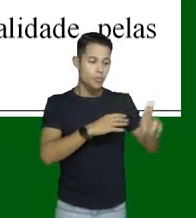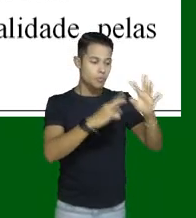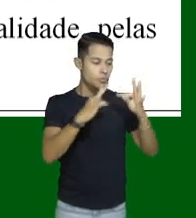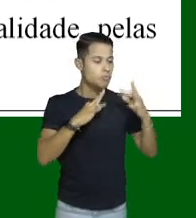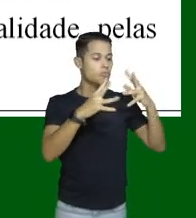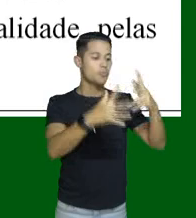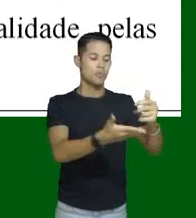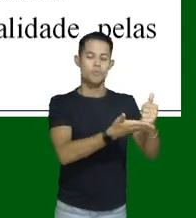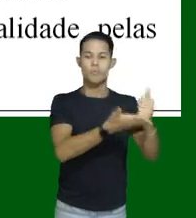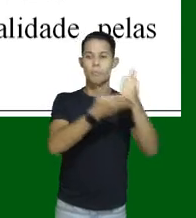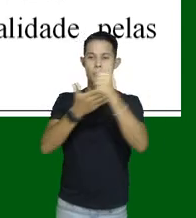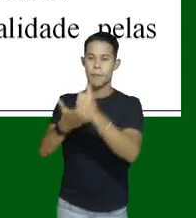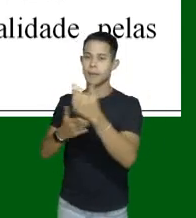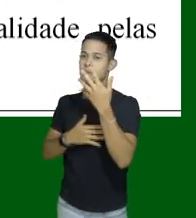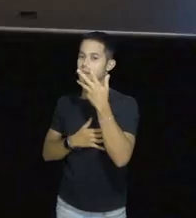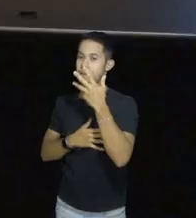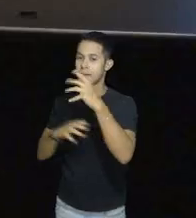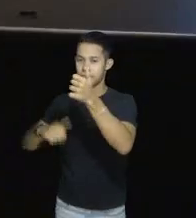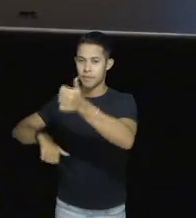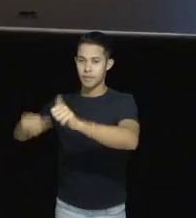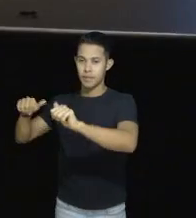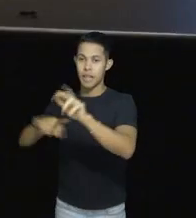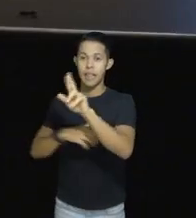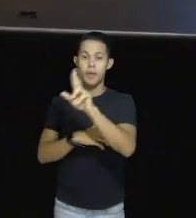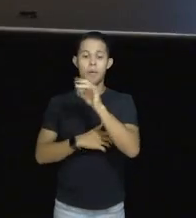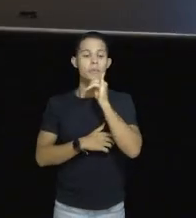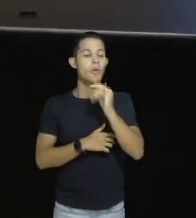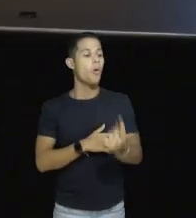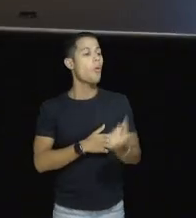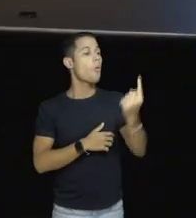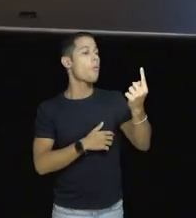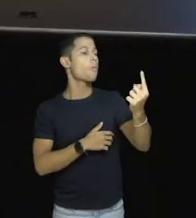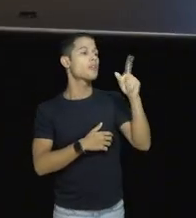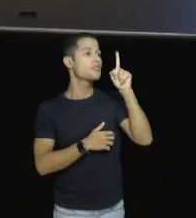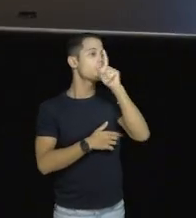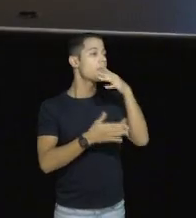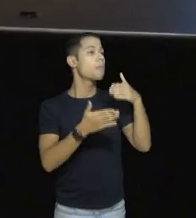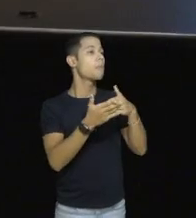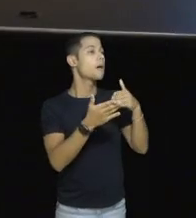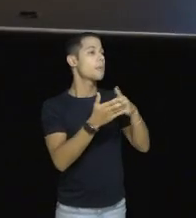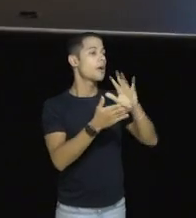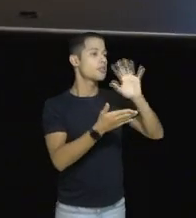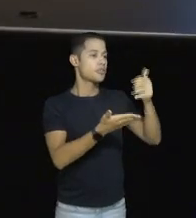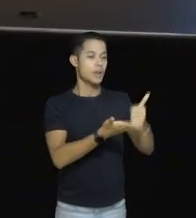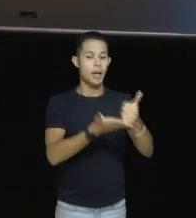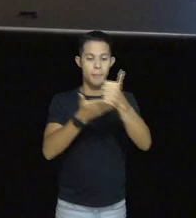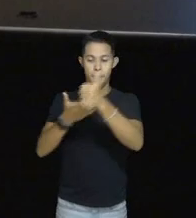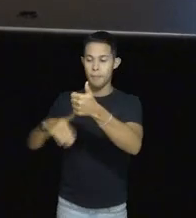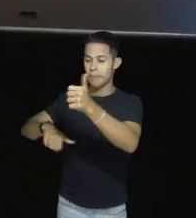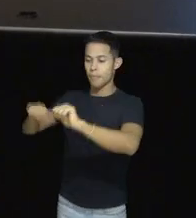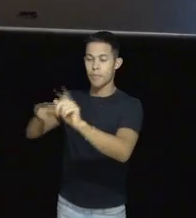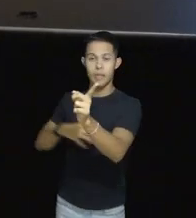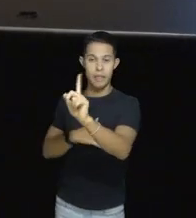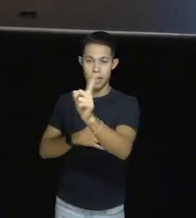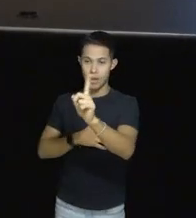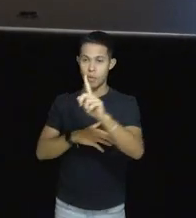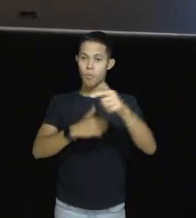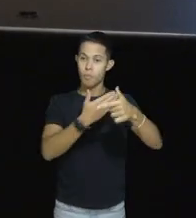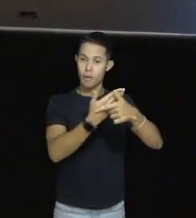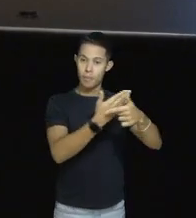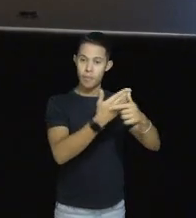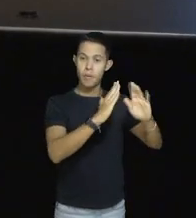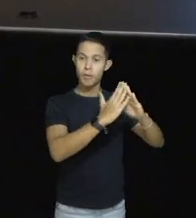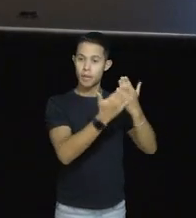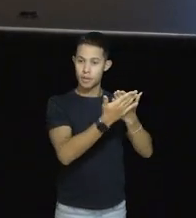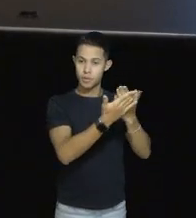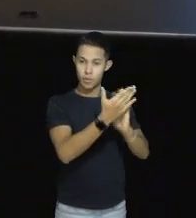na primeira dificuldade de aprendizagem na escola que ela vai ser encaminhada para avaliação. A escola também tem que fazer ações e garantir que lá